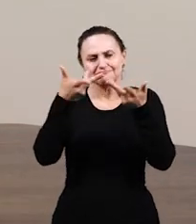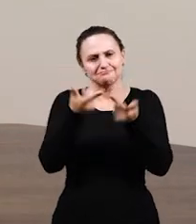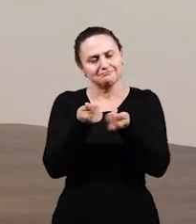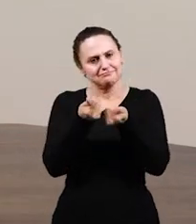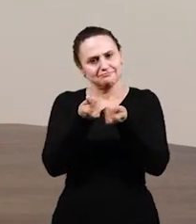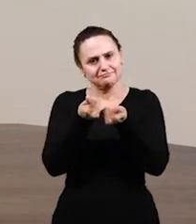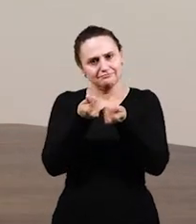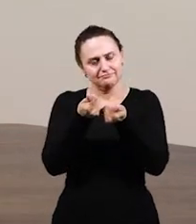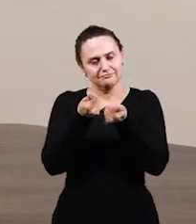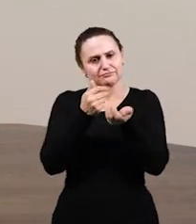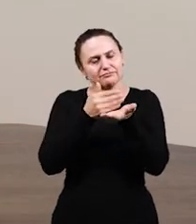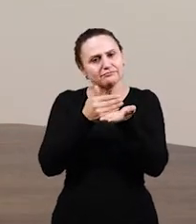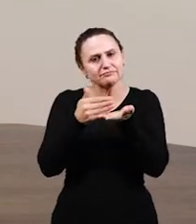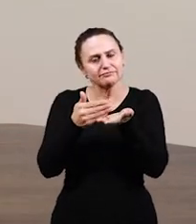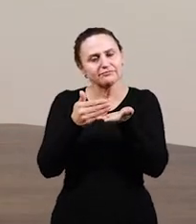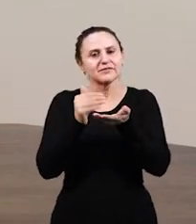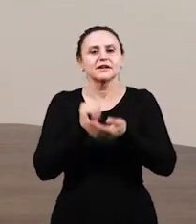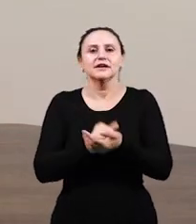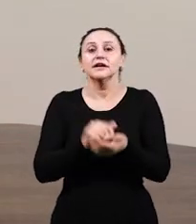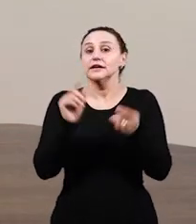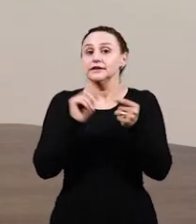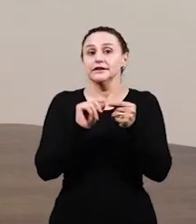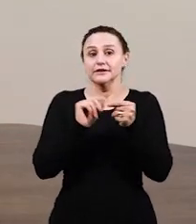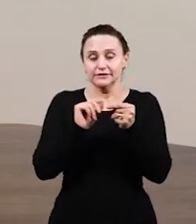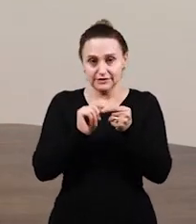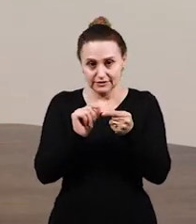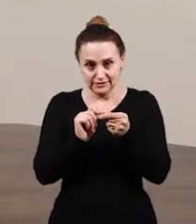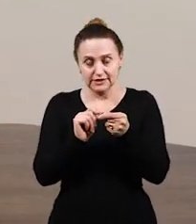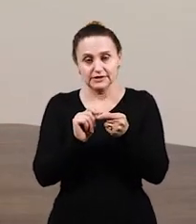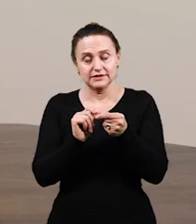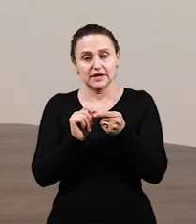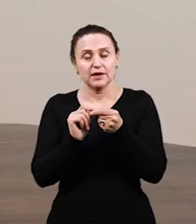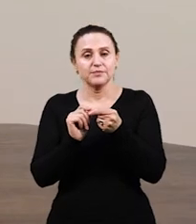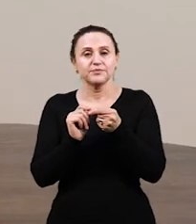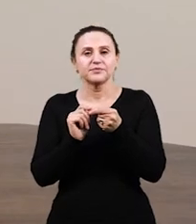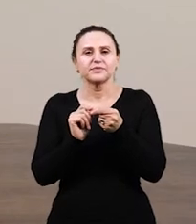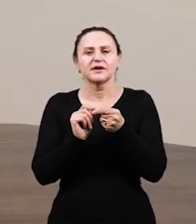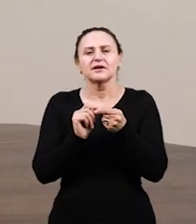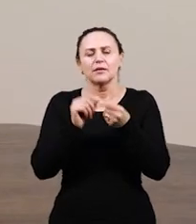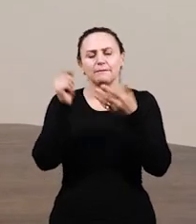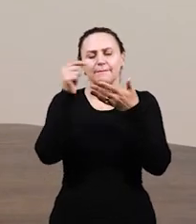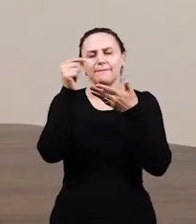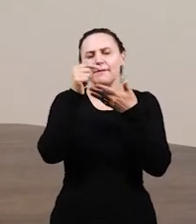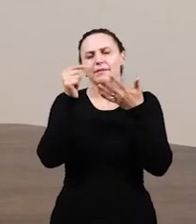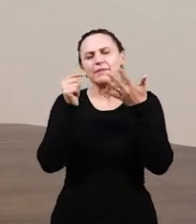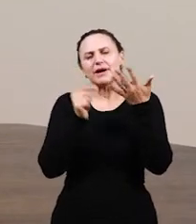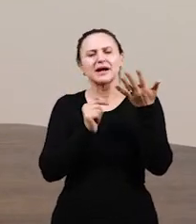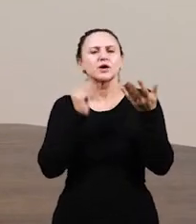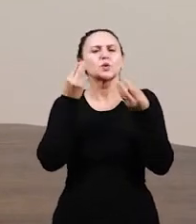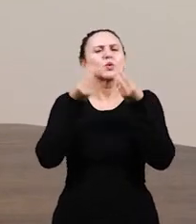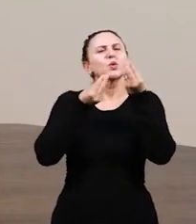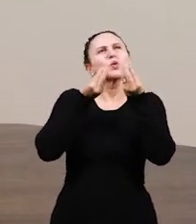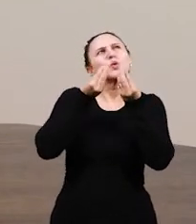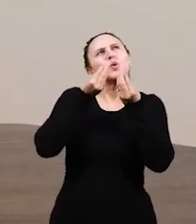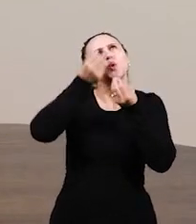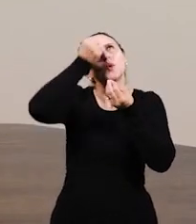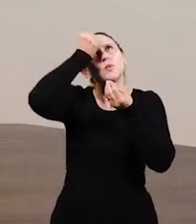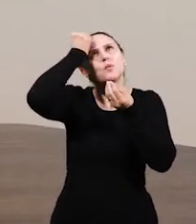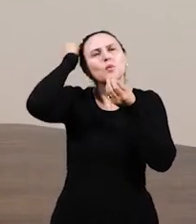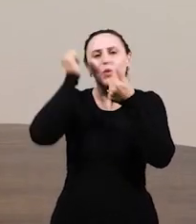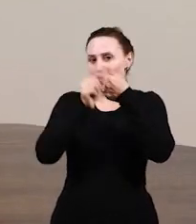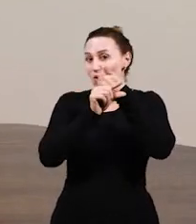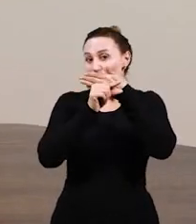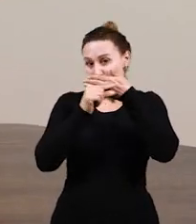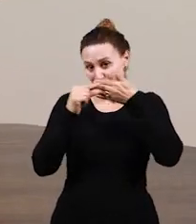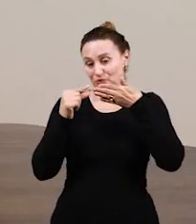começo né a gente vai fazer o ali uma pequena retomada das dicotomias os sirianos para compreender como é que se fosse